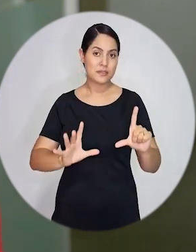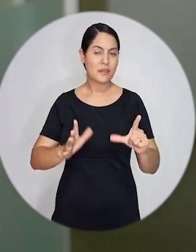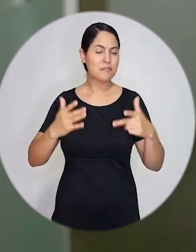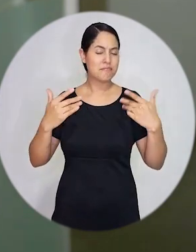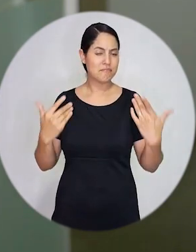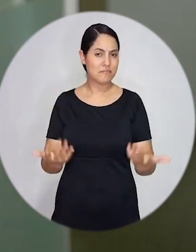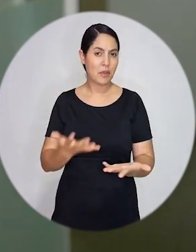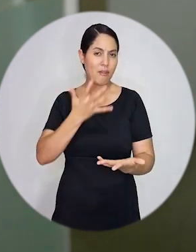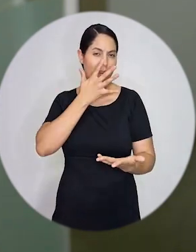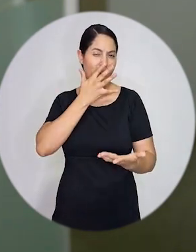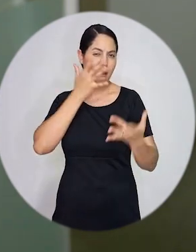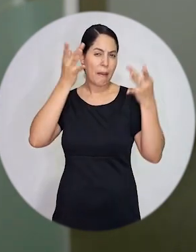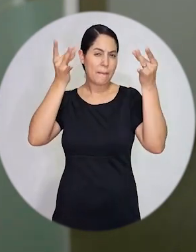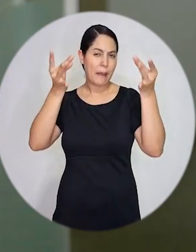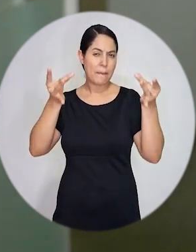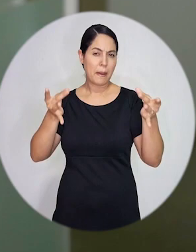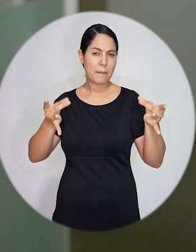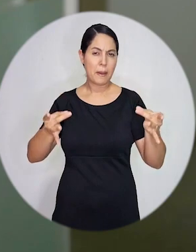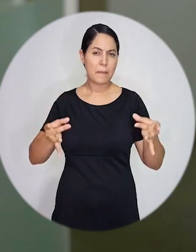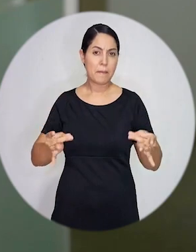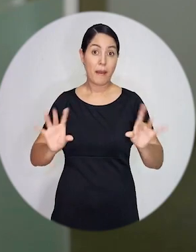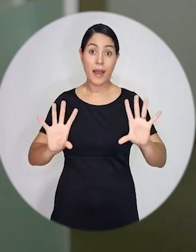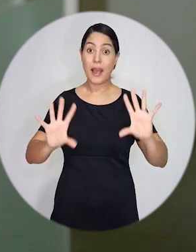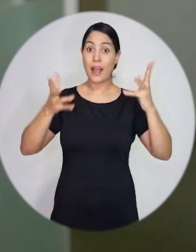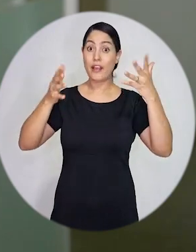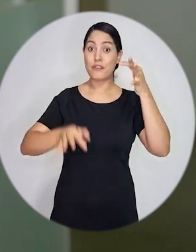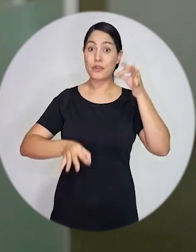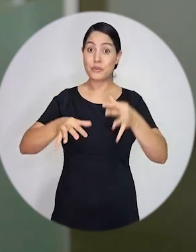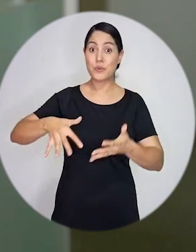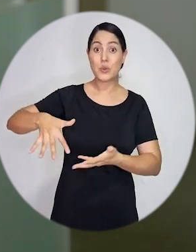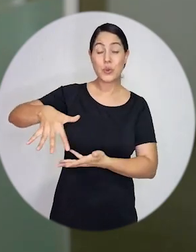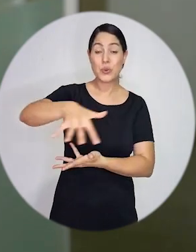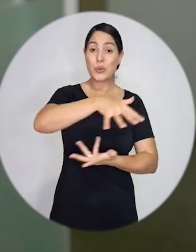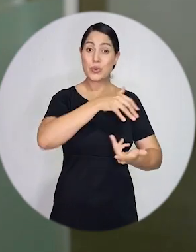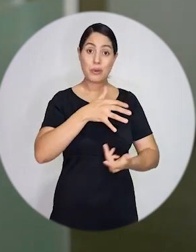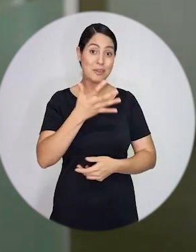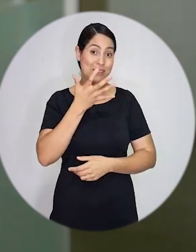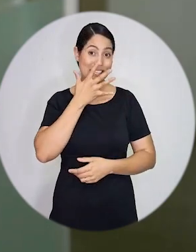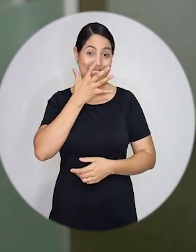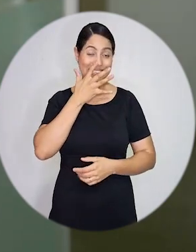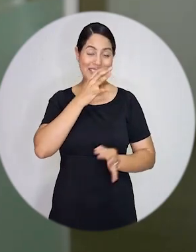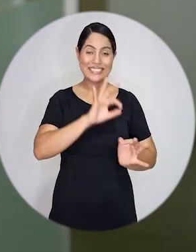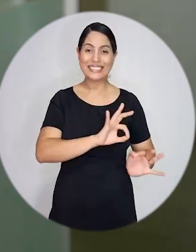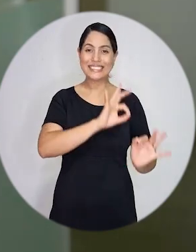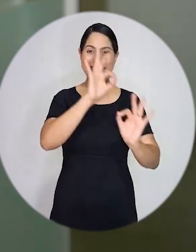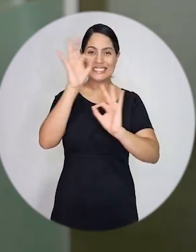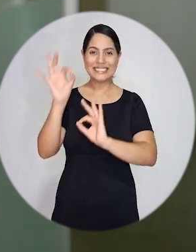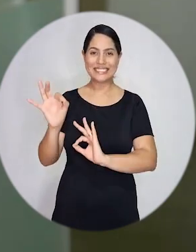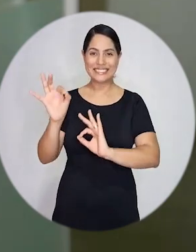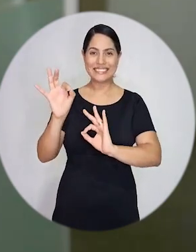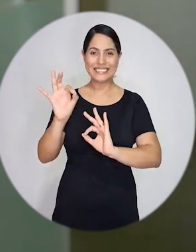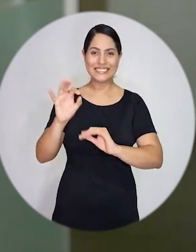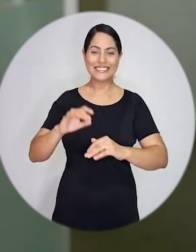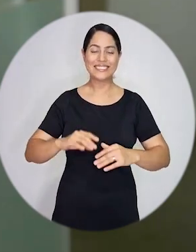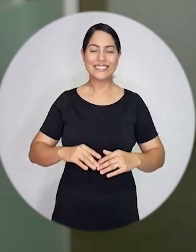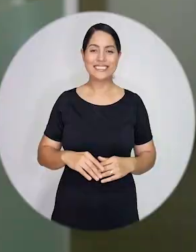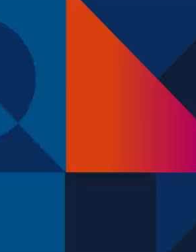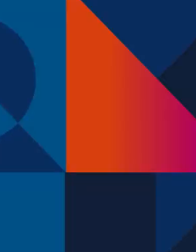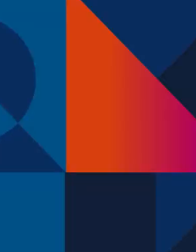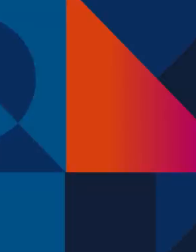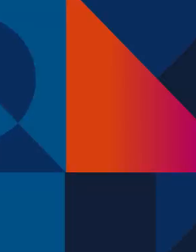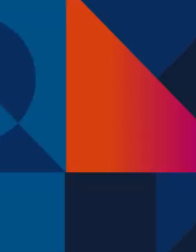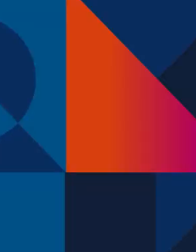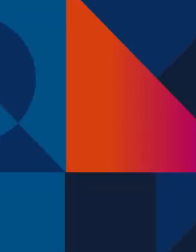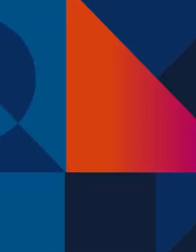especial, você vai acompanhar todos os detalhes do maior evento jurídico do mundo. Fique com a gente, já estamos no ar.